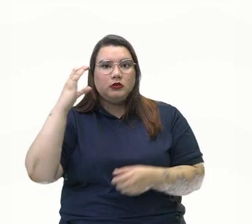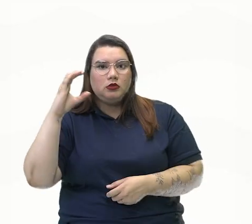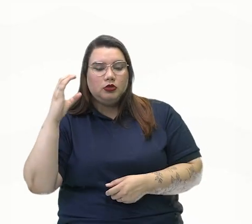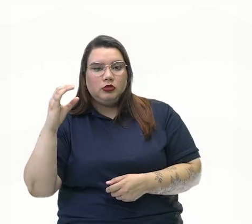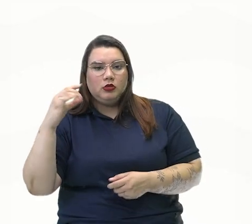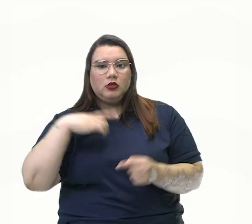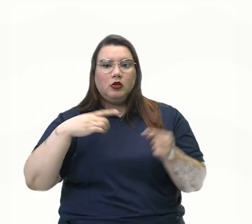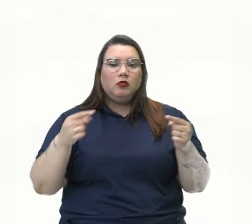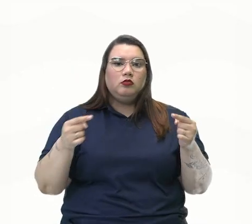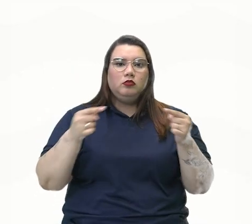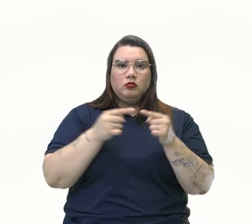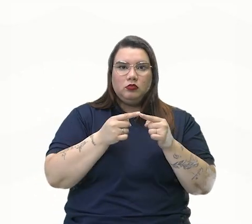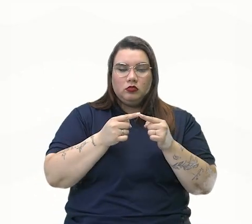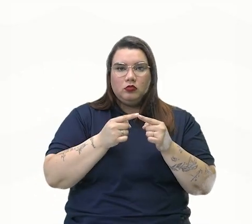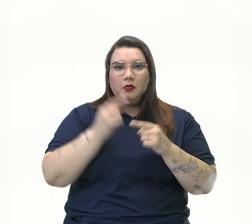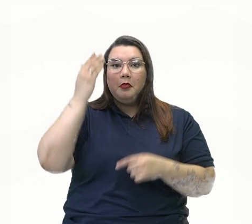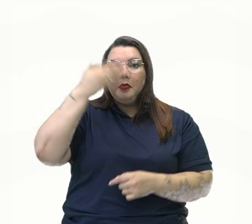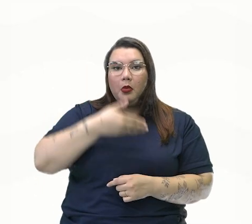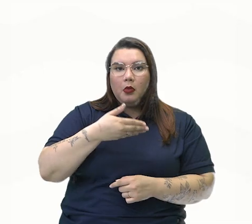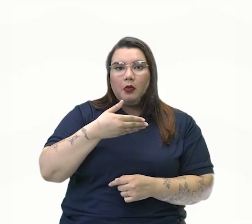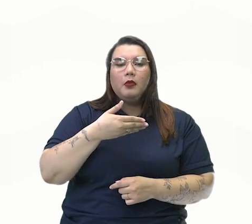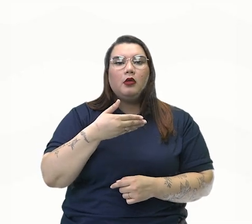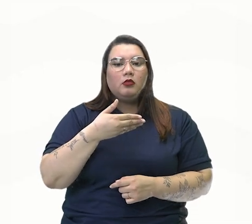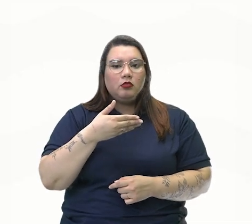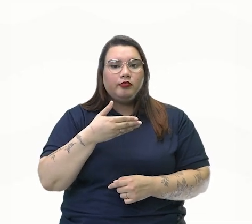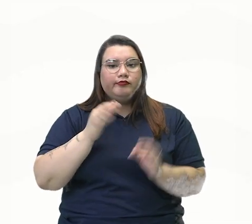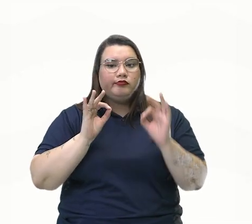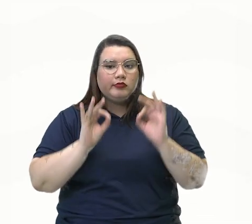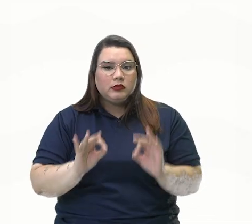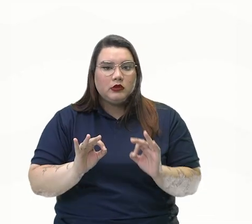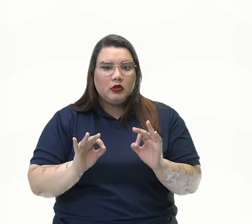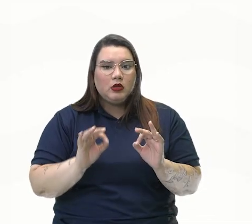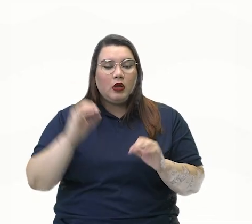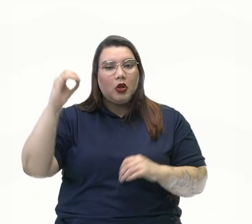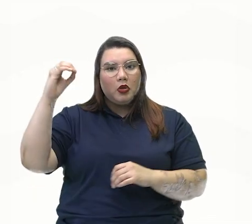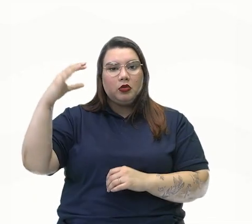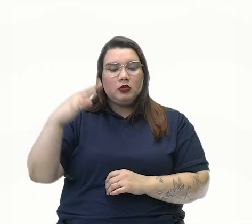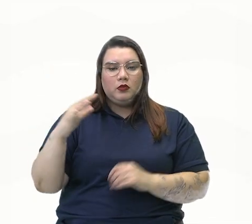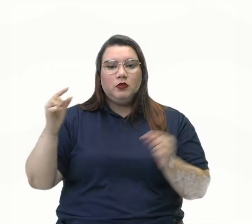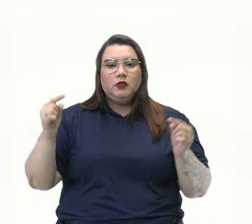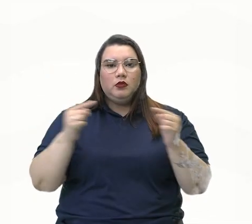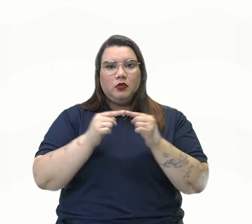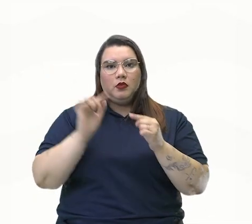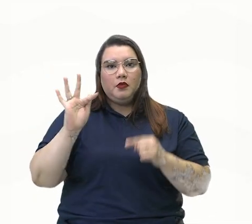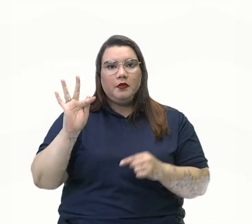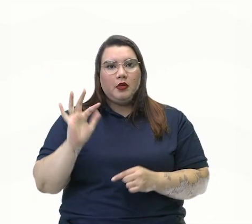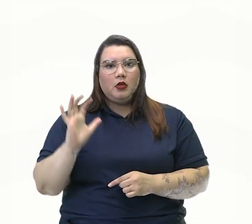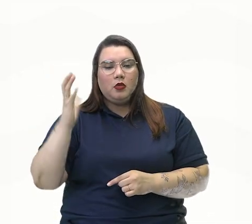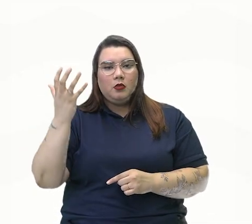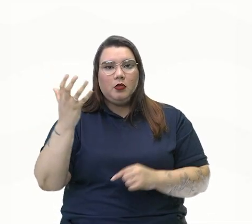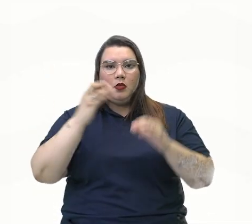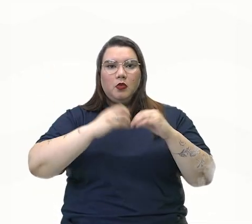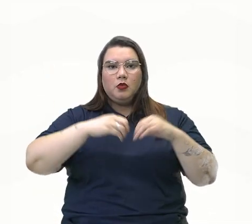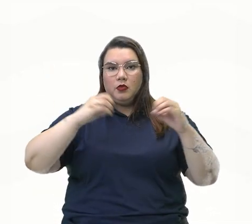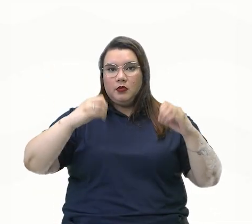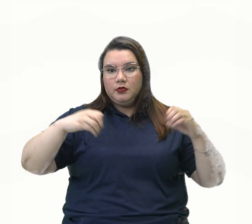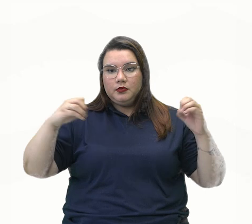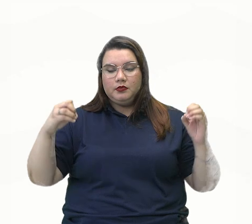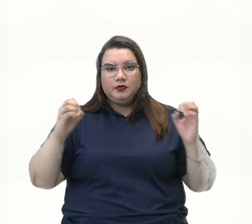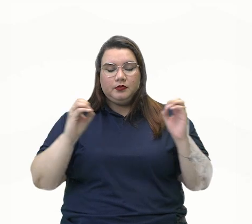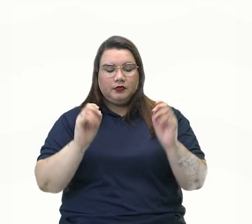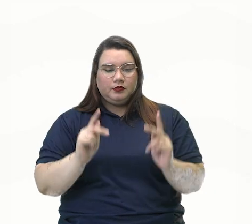esse cientista, parecia provar, finalmente, que a luz é um